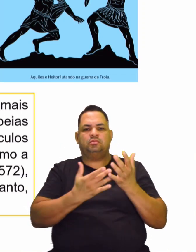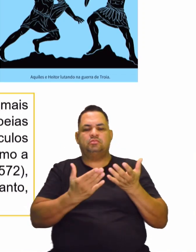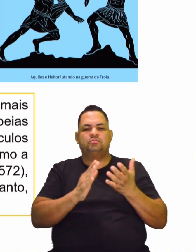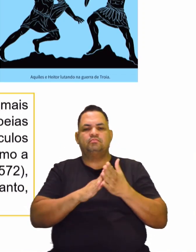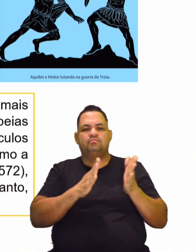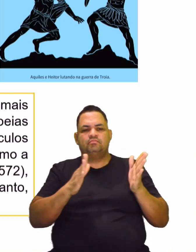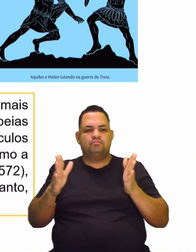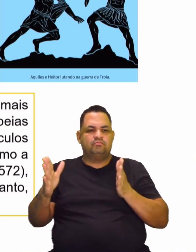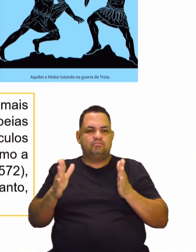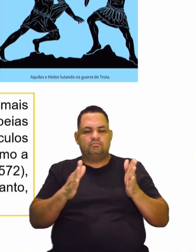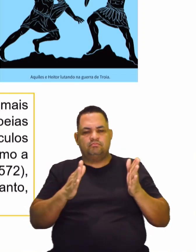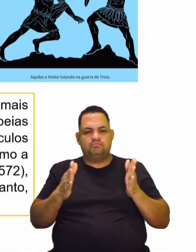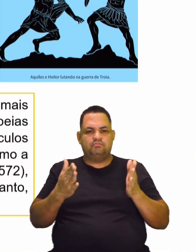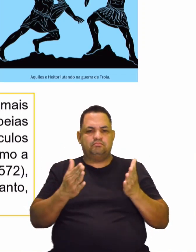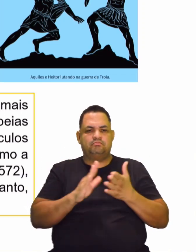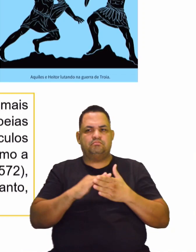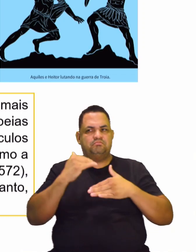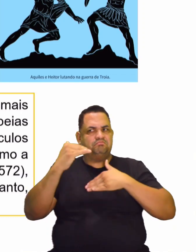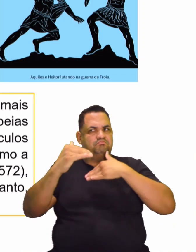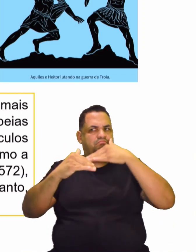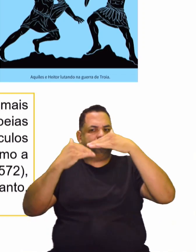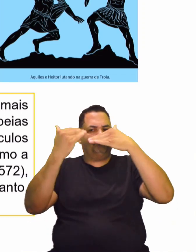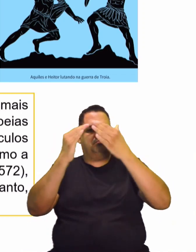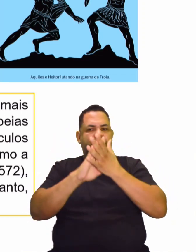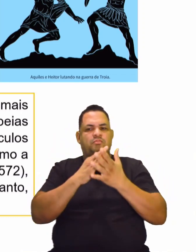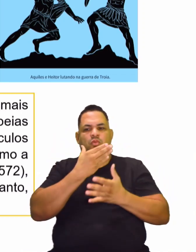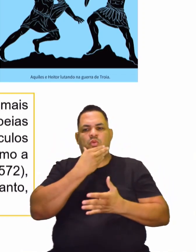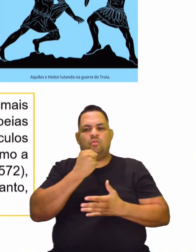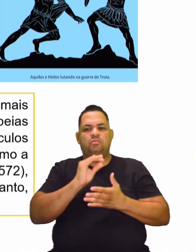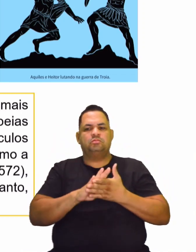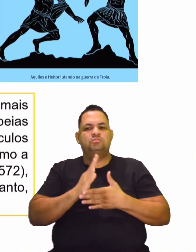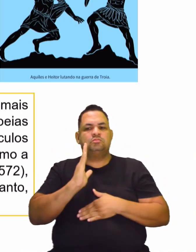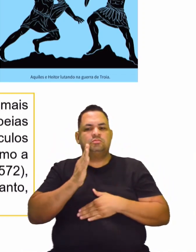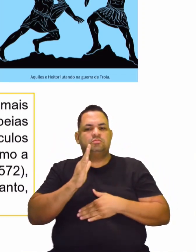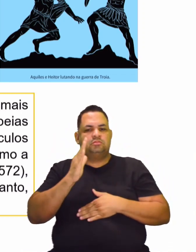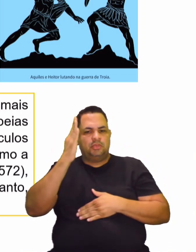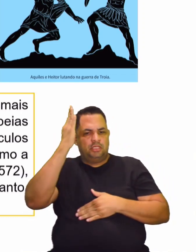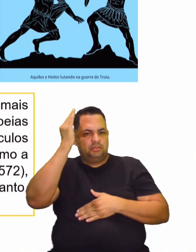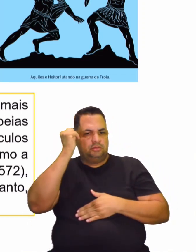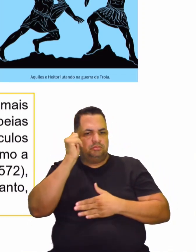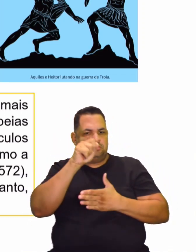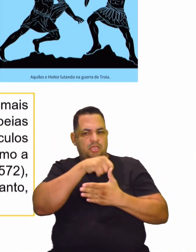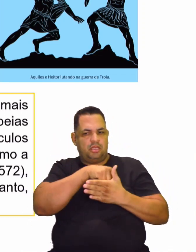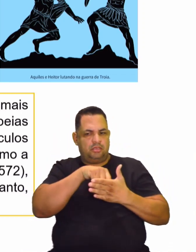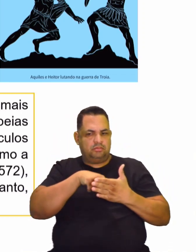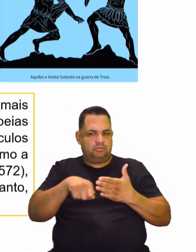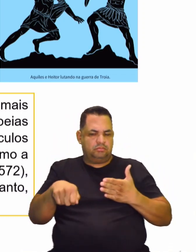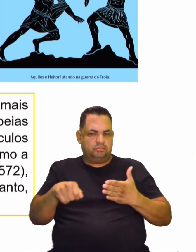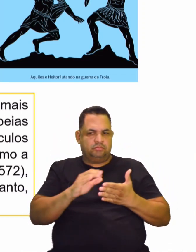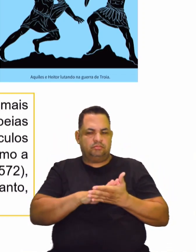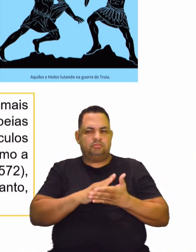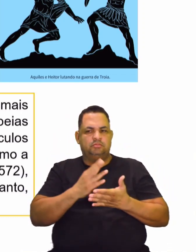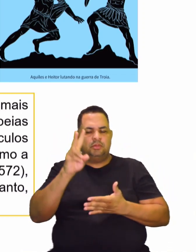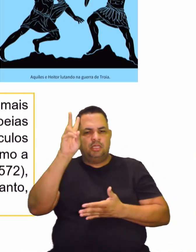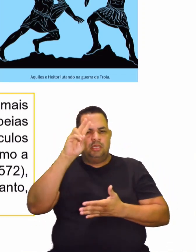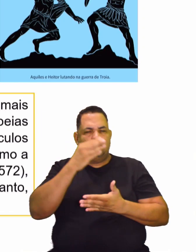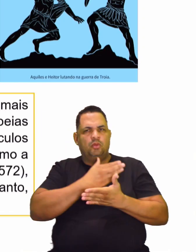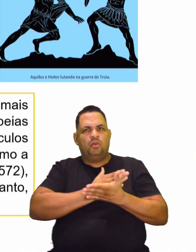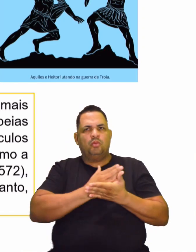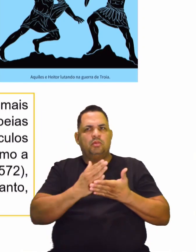já bem mais avançado, em que o homem já dominava a escrita. Lembra que começou lá entre